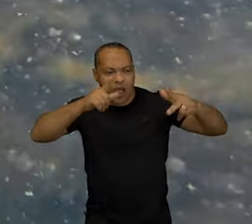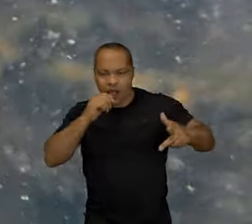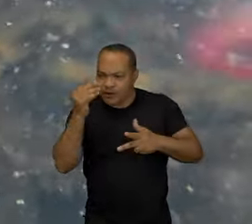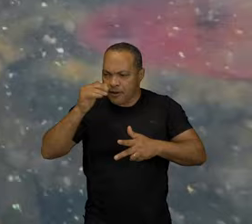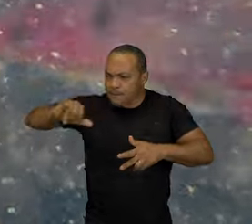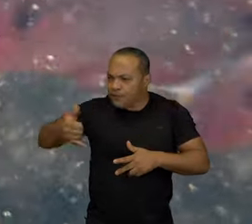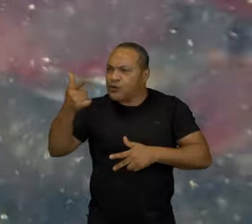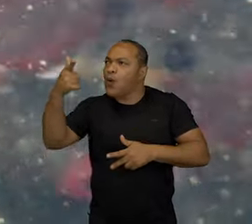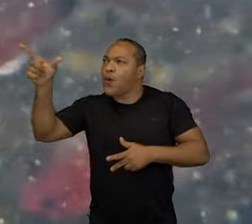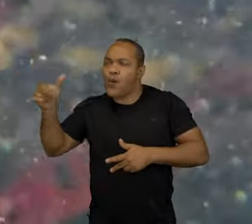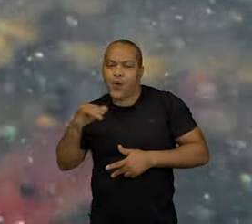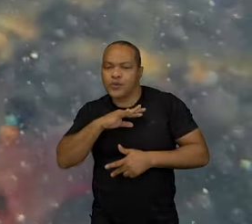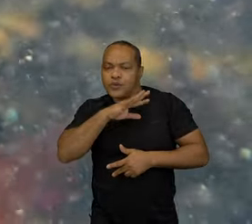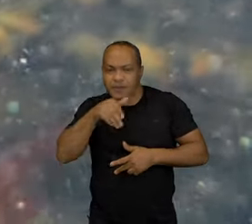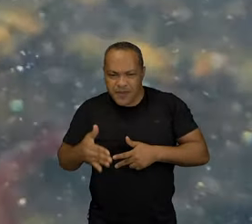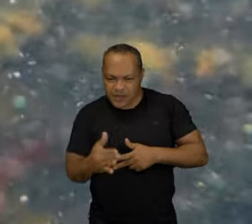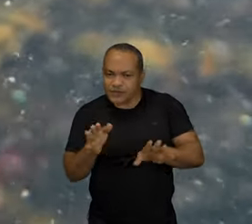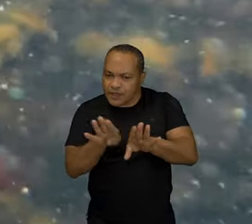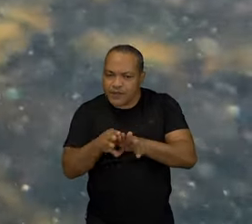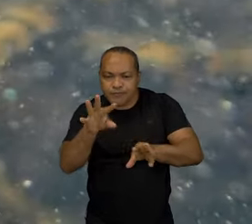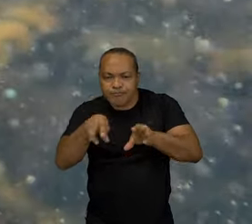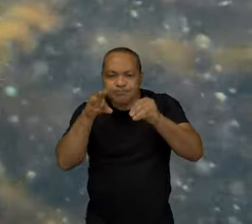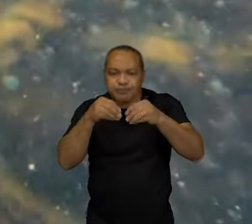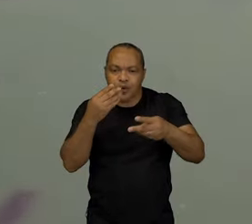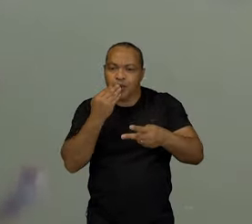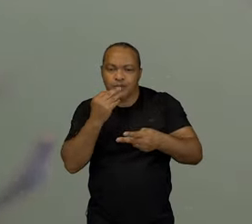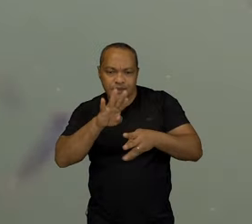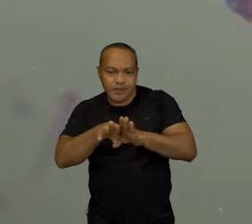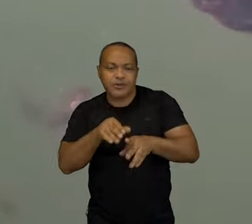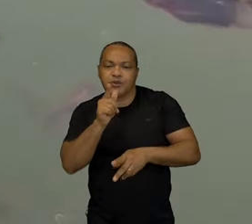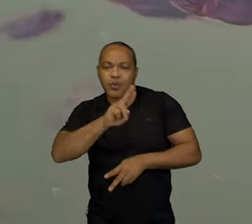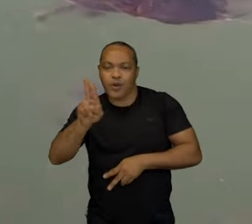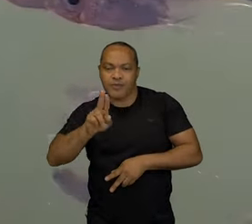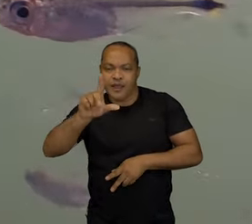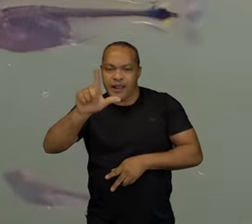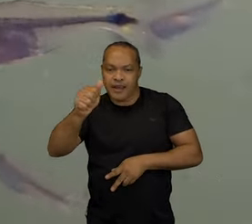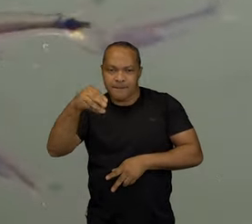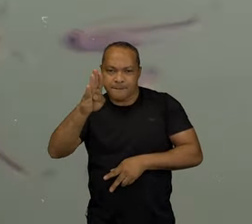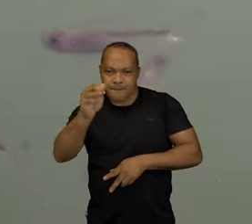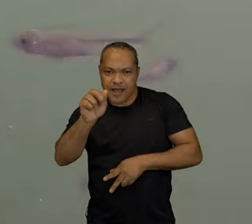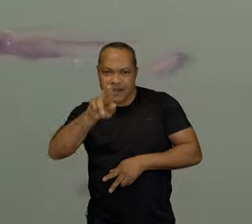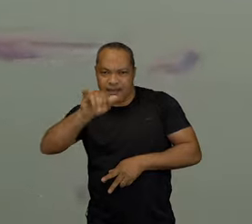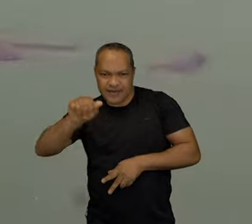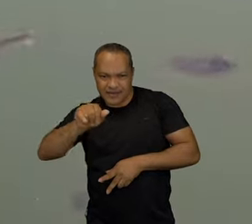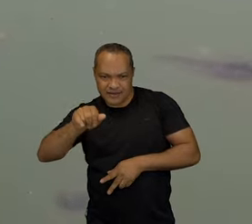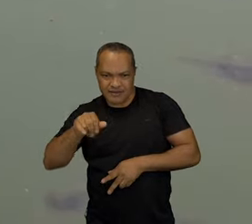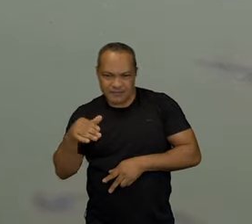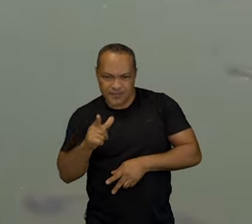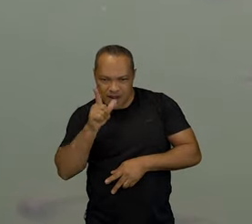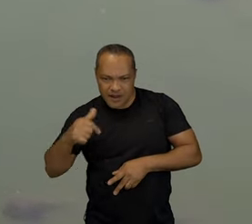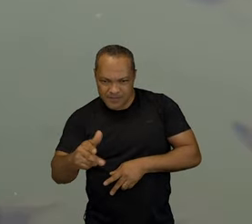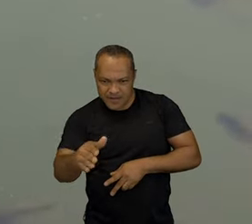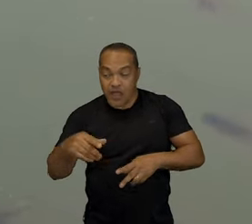são aproveitadas por outras espécies de peixes, como, por exemplo, os lambarizinhos. Toda a vida no